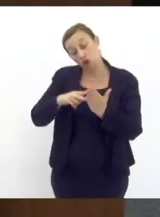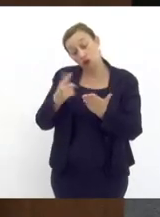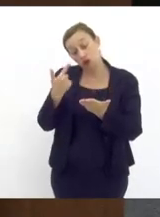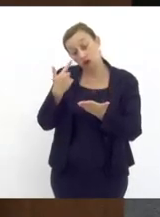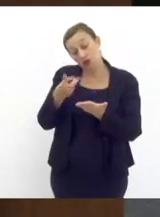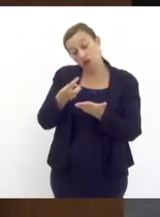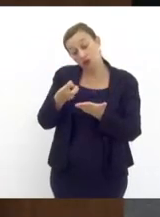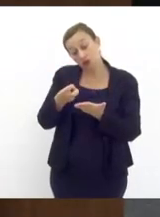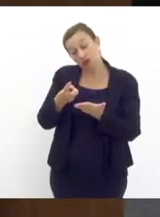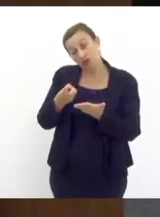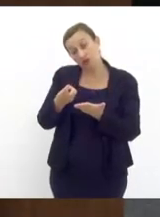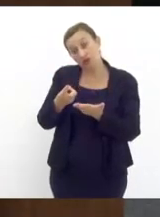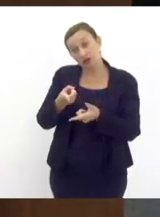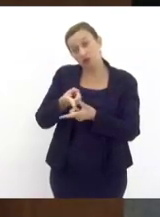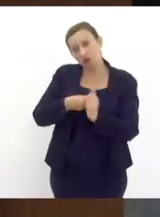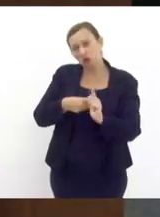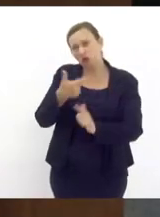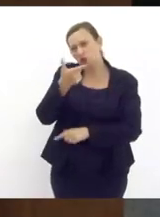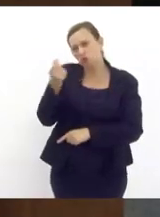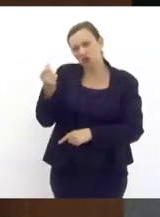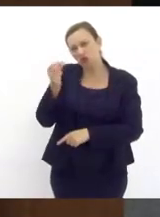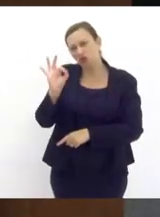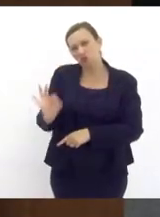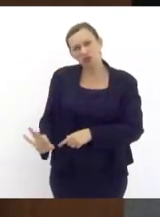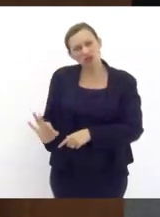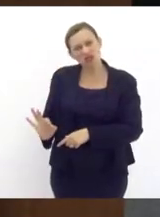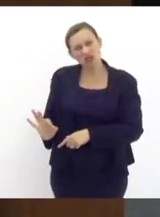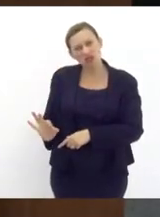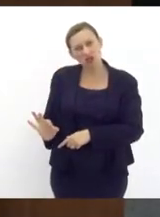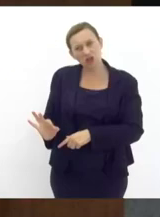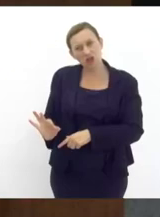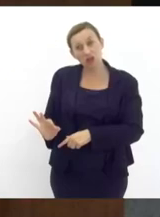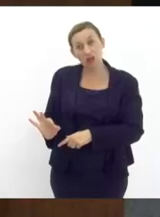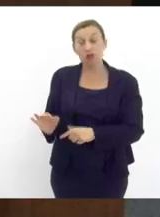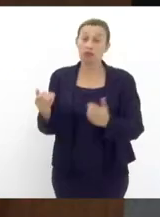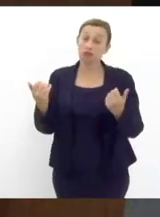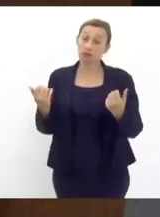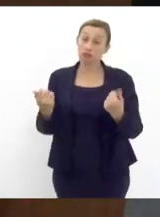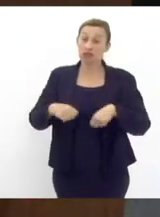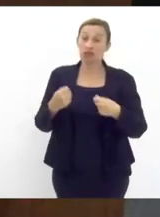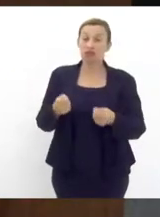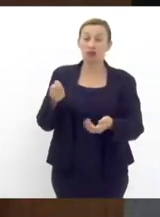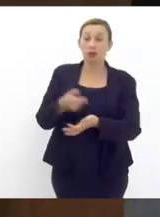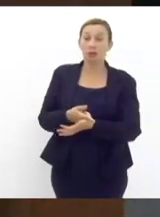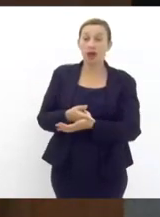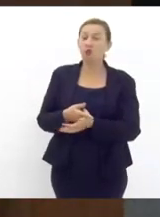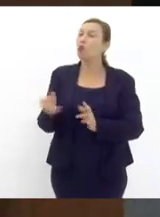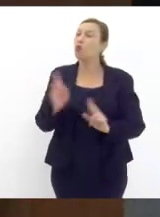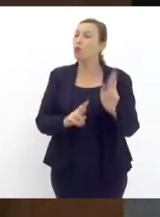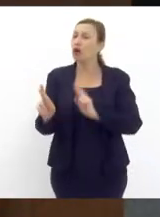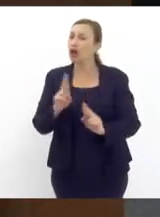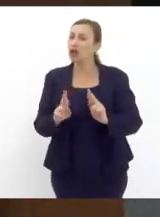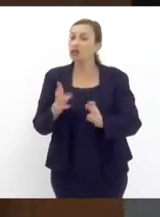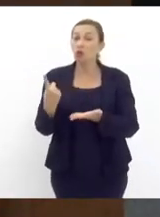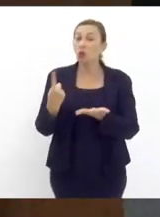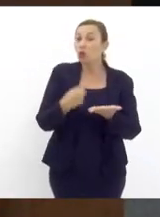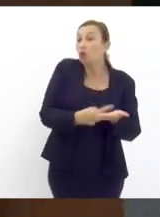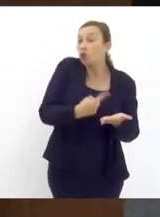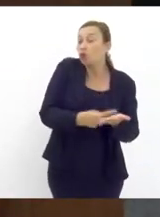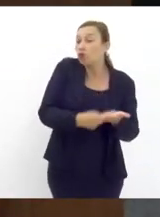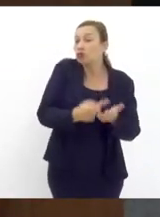Cidadã da dívida 200% daquilo que nós deveríamos ter pago em relação ao compromisso